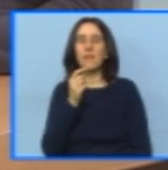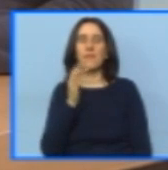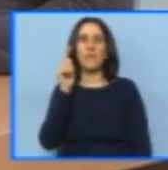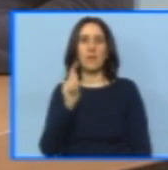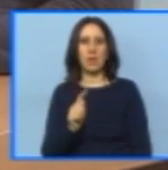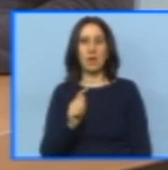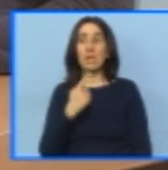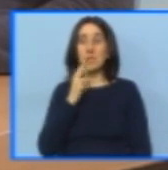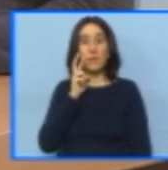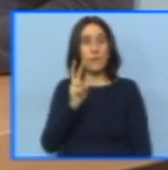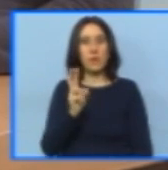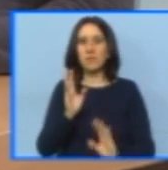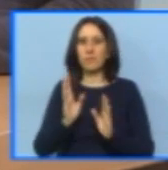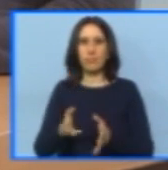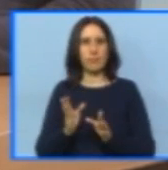sem ver.